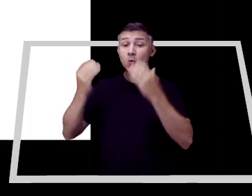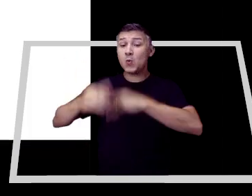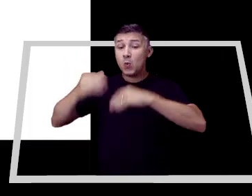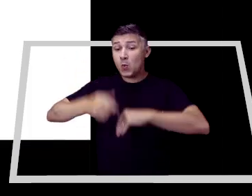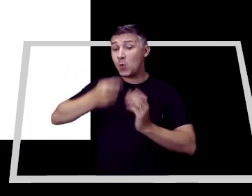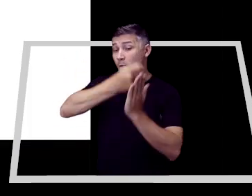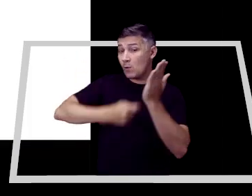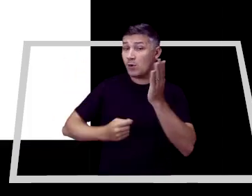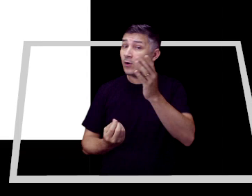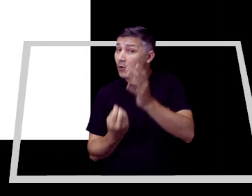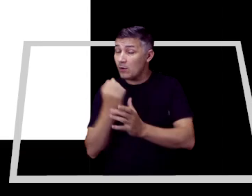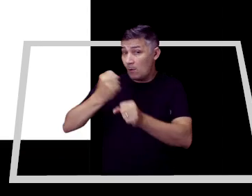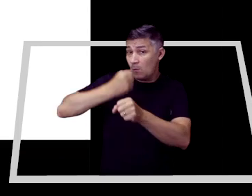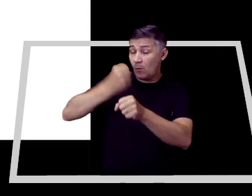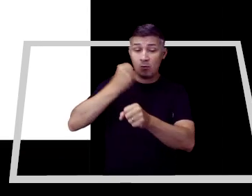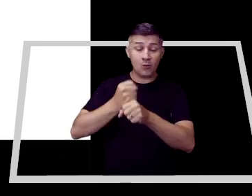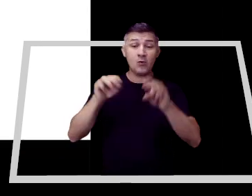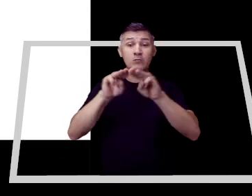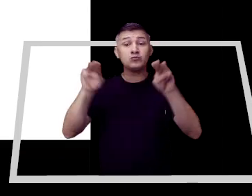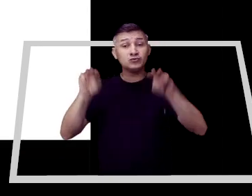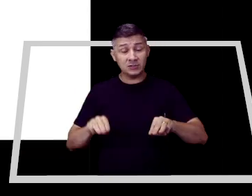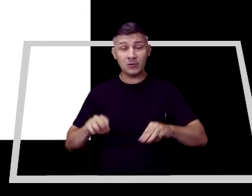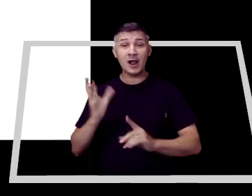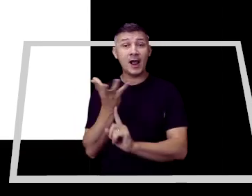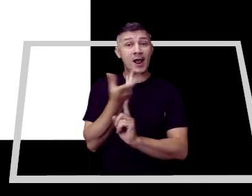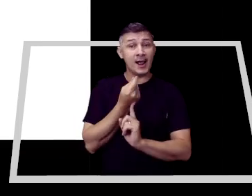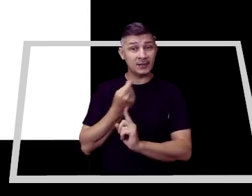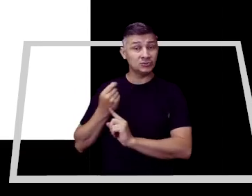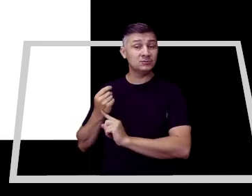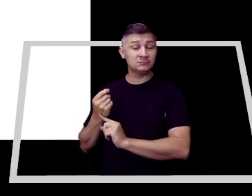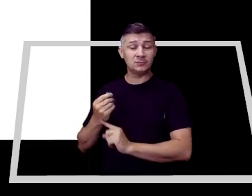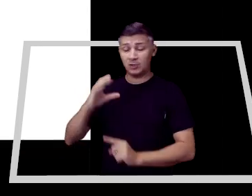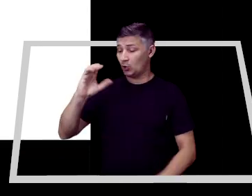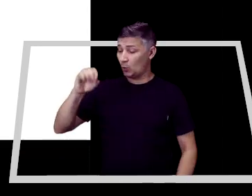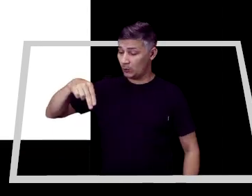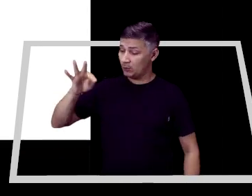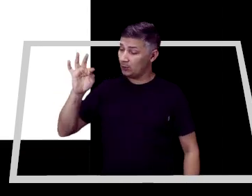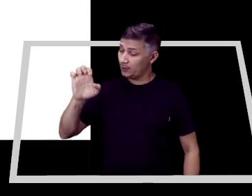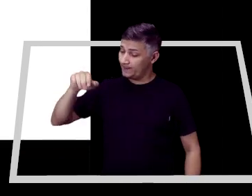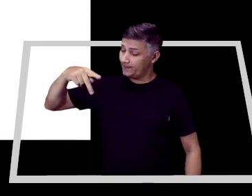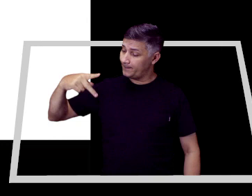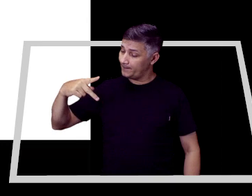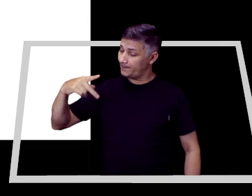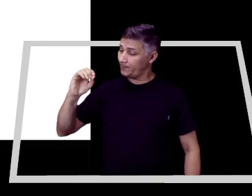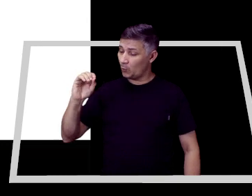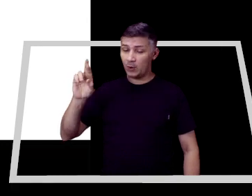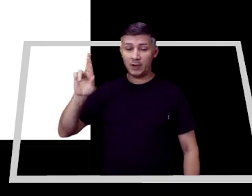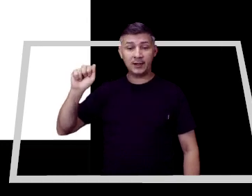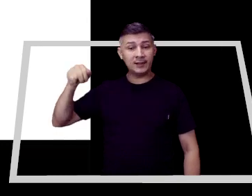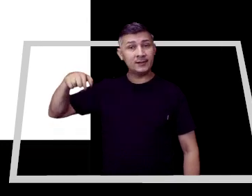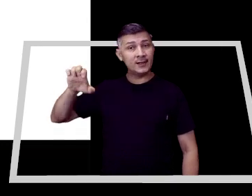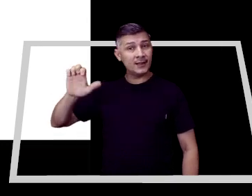era um concurso para a construção desse museu de arte contemporânea, que ficaria no Parque Bicentenário, na